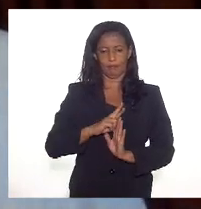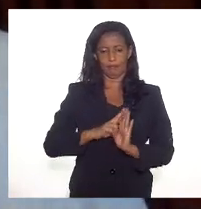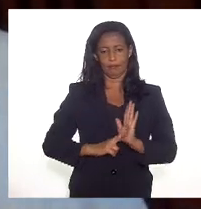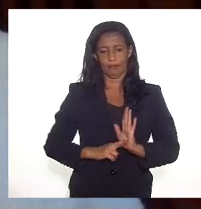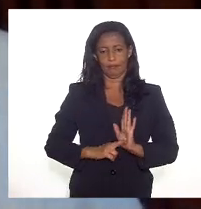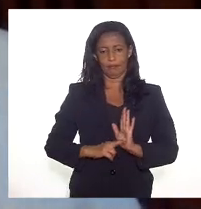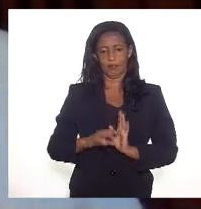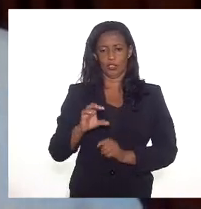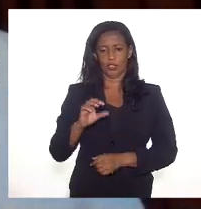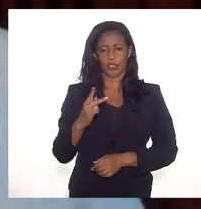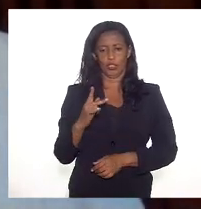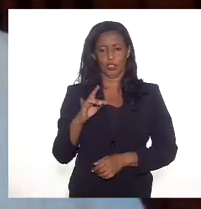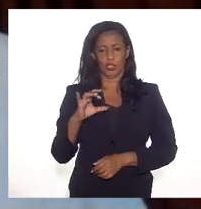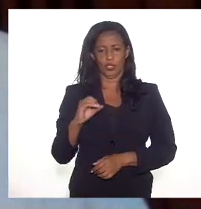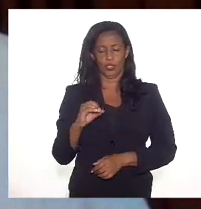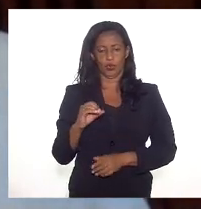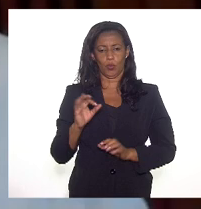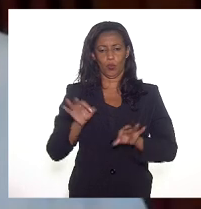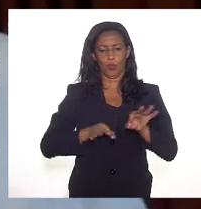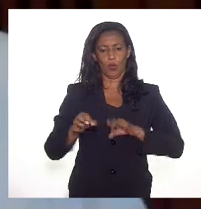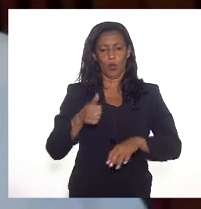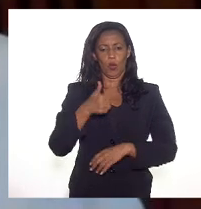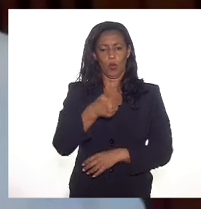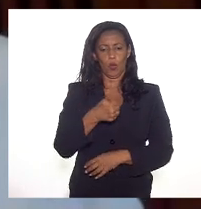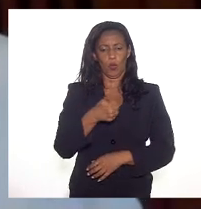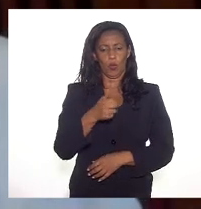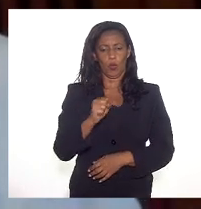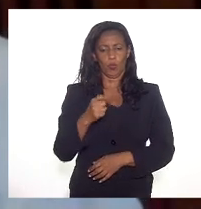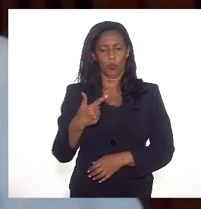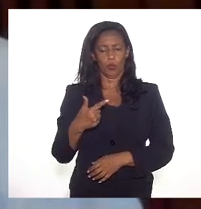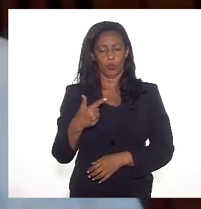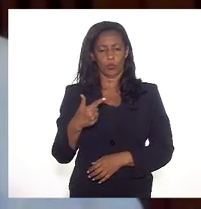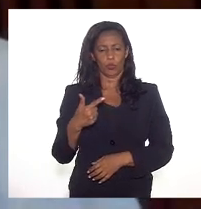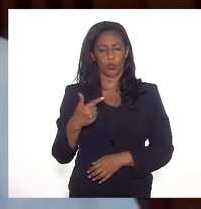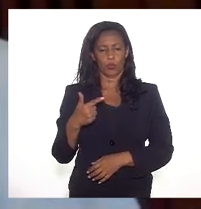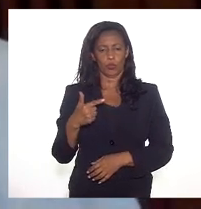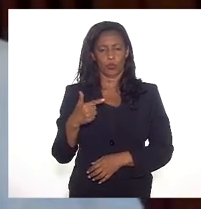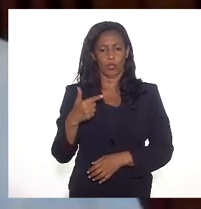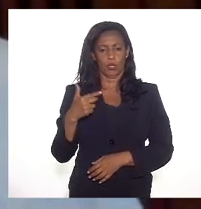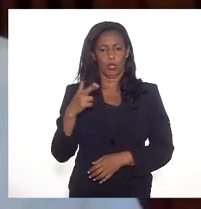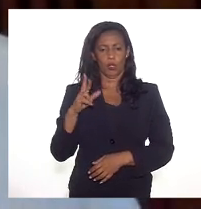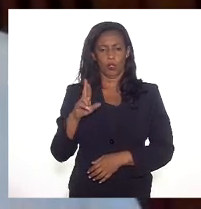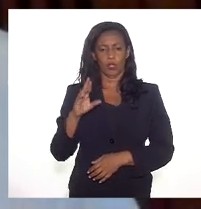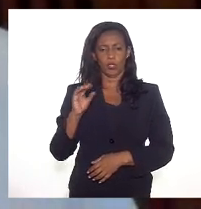Chico Machado, projeto de lei 1682 de 2019, de autoria do deputado Rosane Félix.